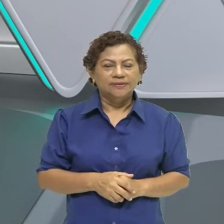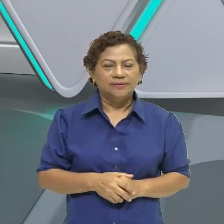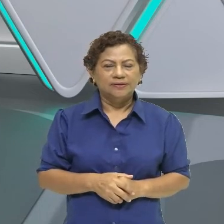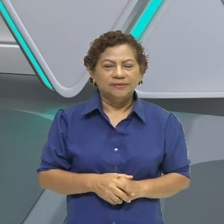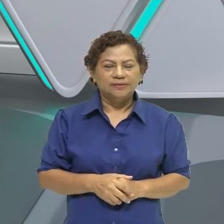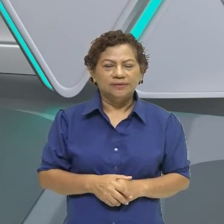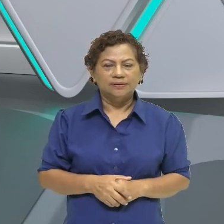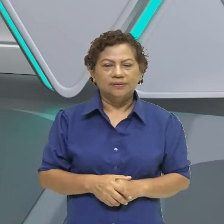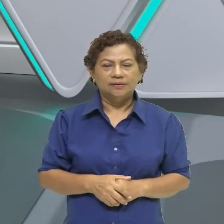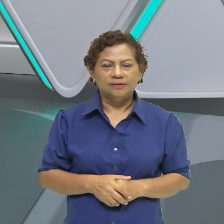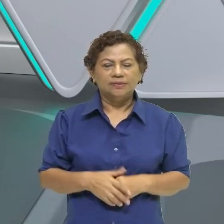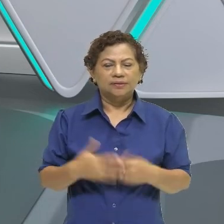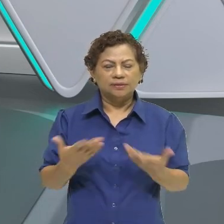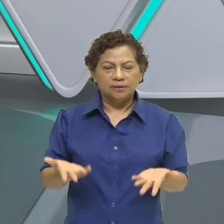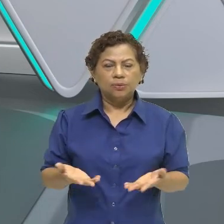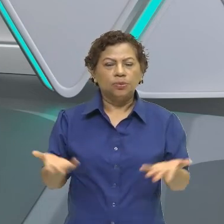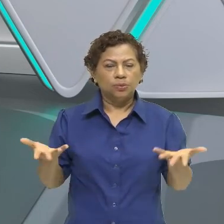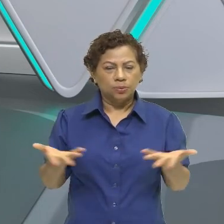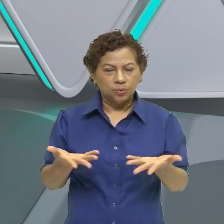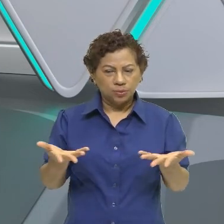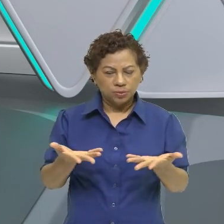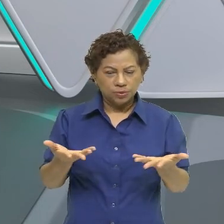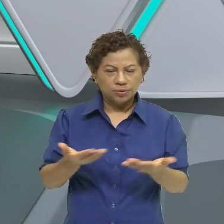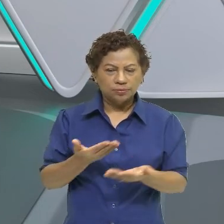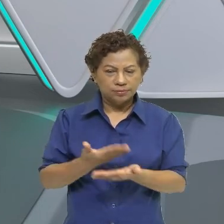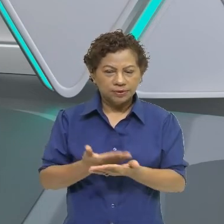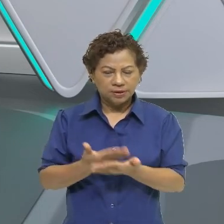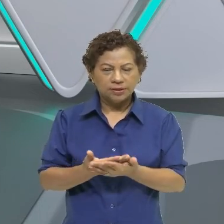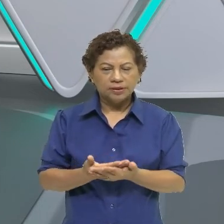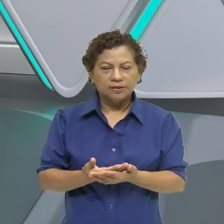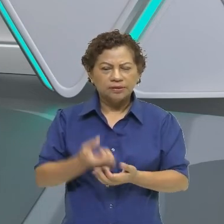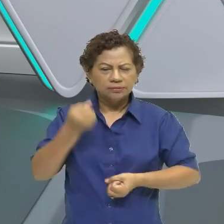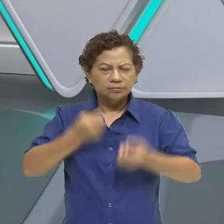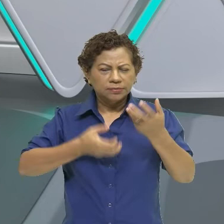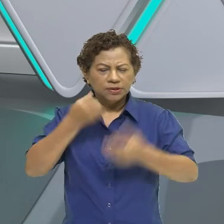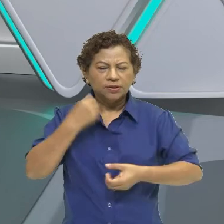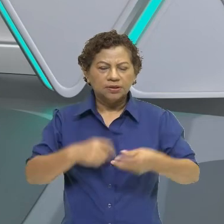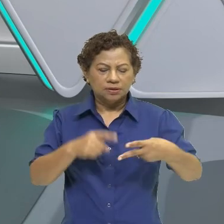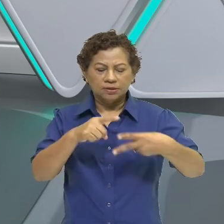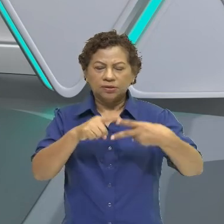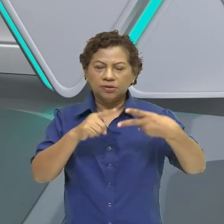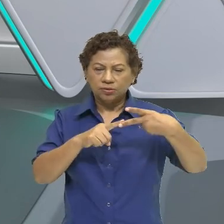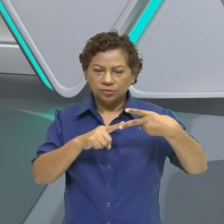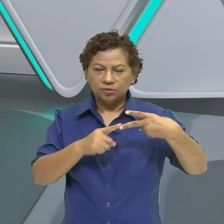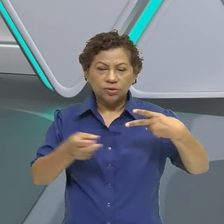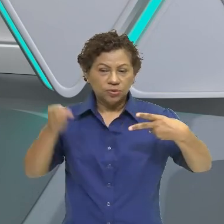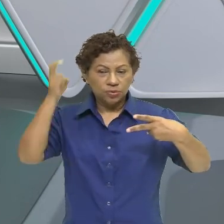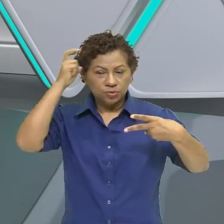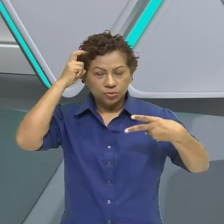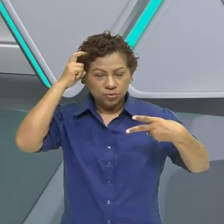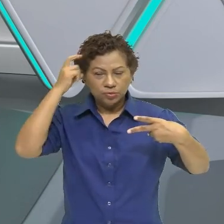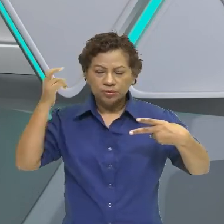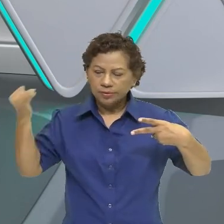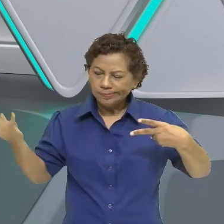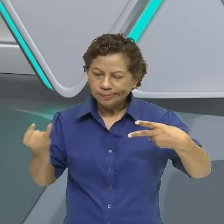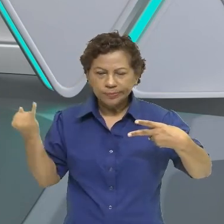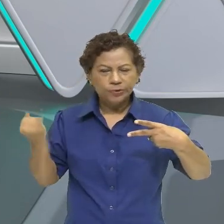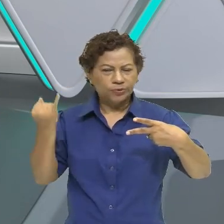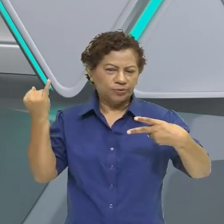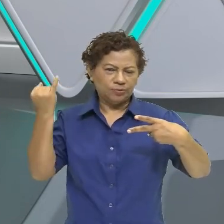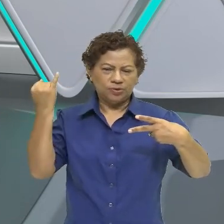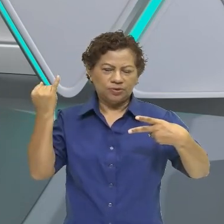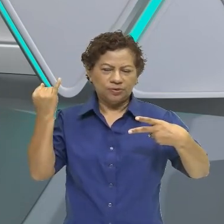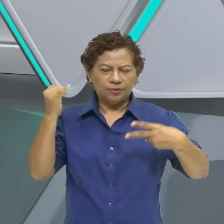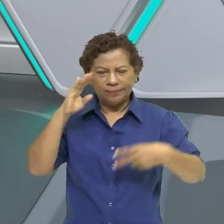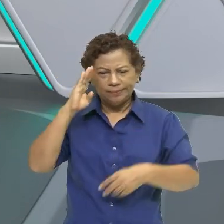Então, hoje, nossa aula, nós falamos de duas culturas muito importantes, né, principalmente para o povo brasileiro,